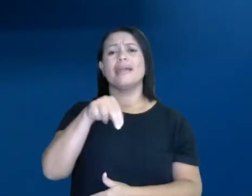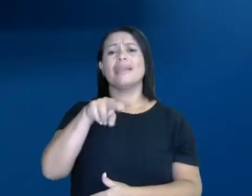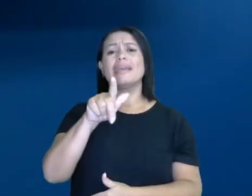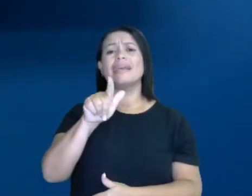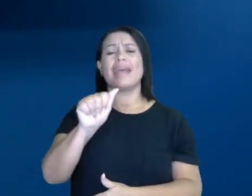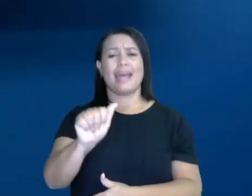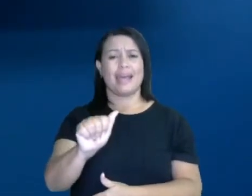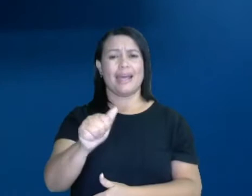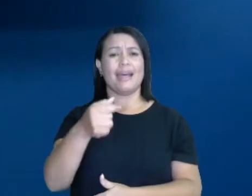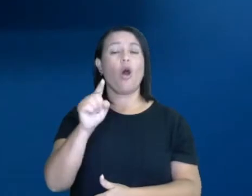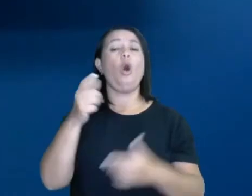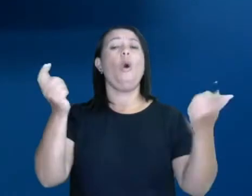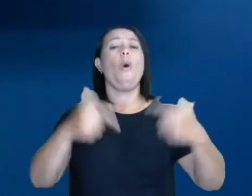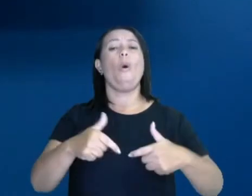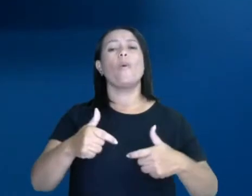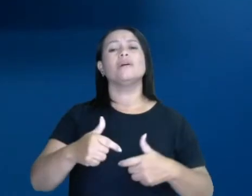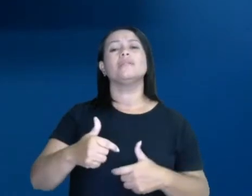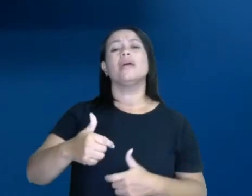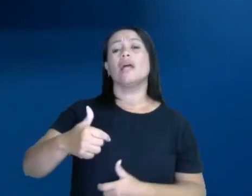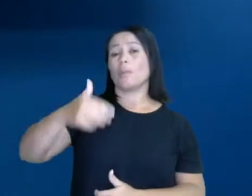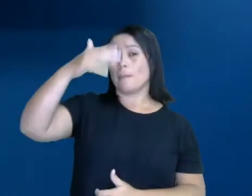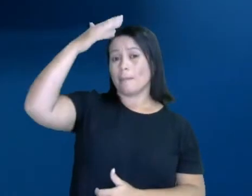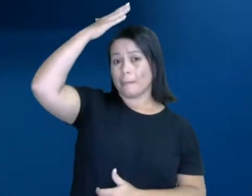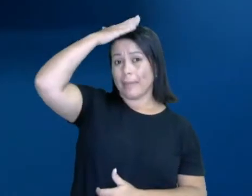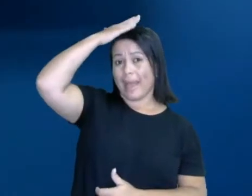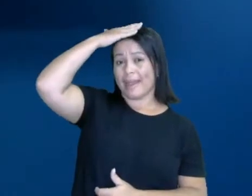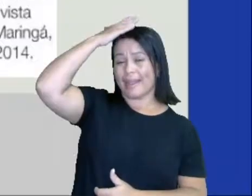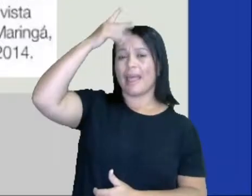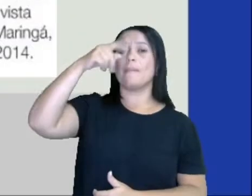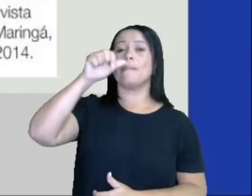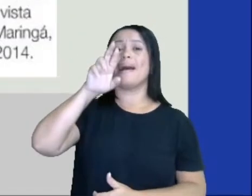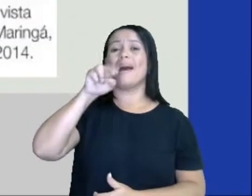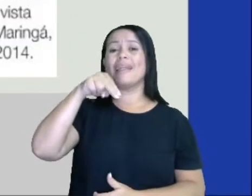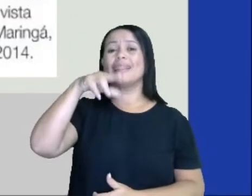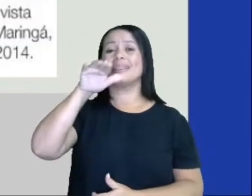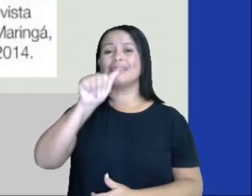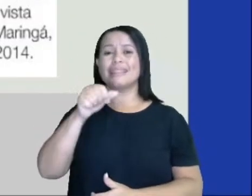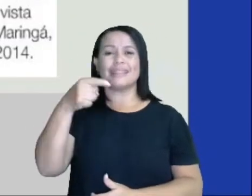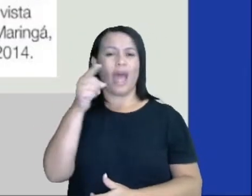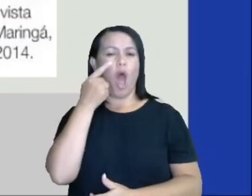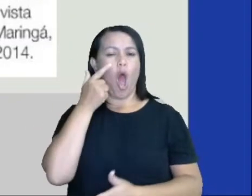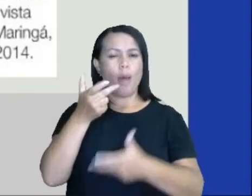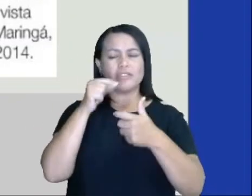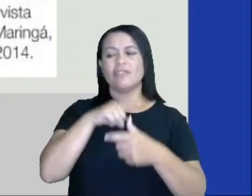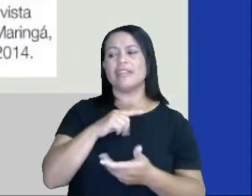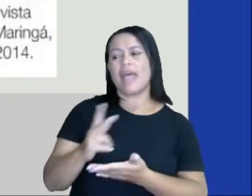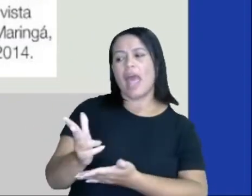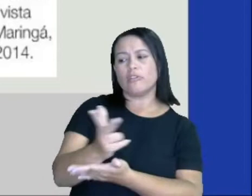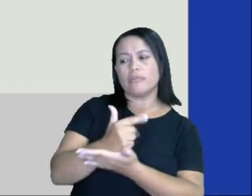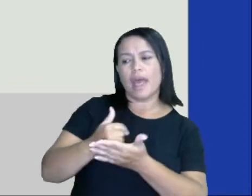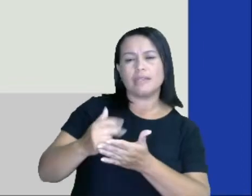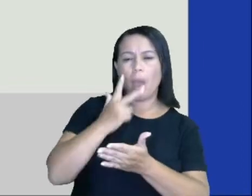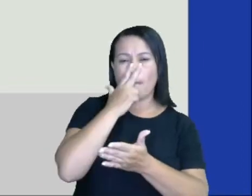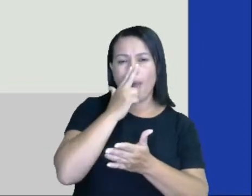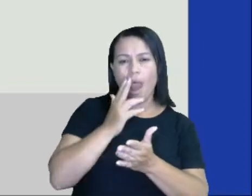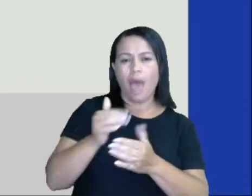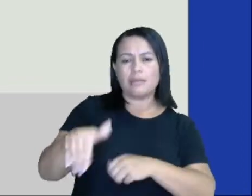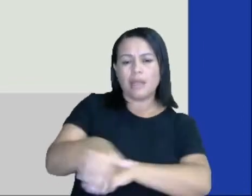Paraná. Veja os desenhos aqui das ruas, observem que tem um desenho, né? No formato das ruas, tá